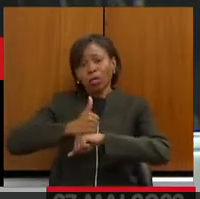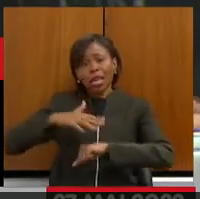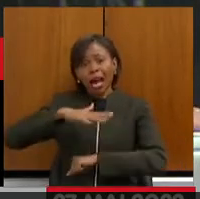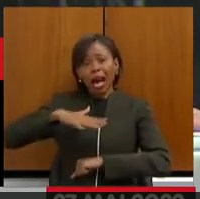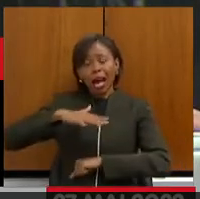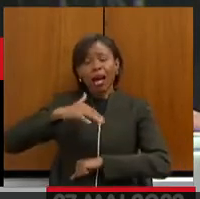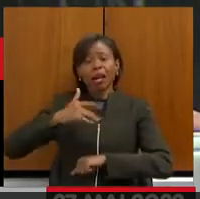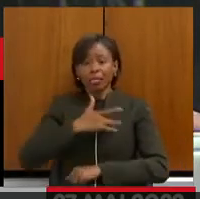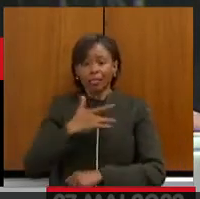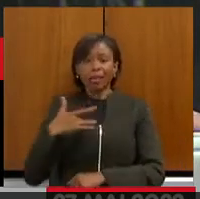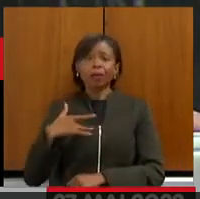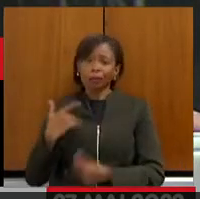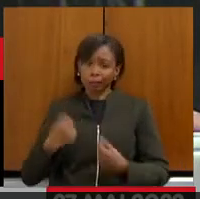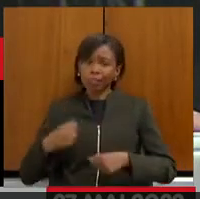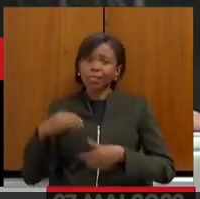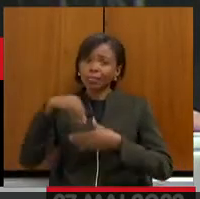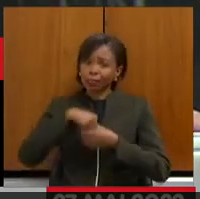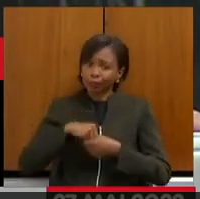infelizmente